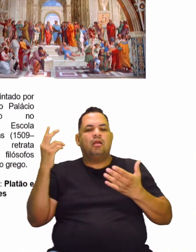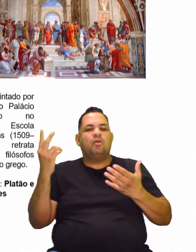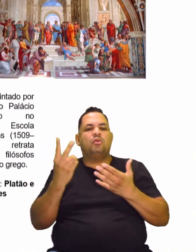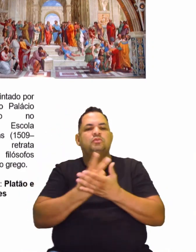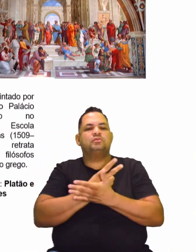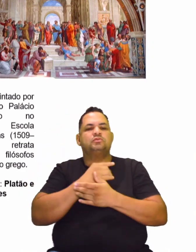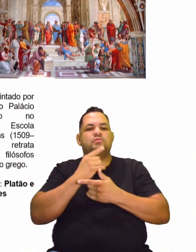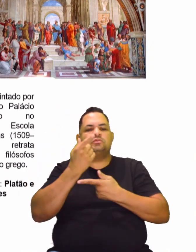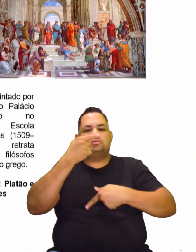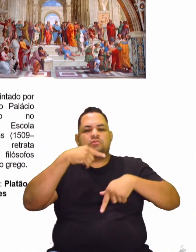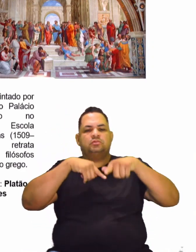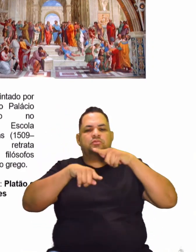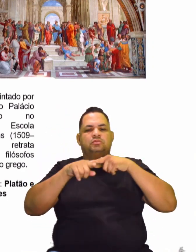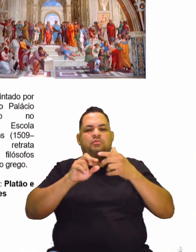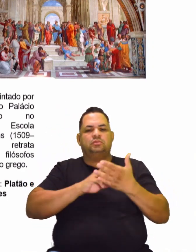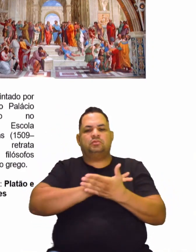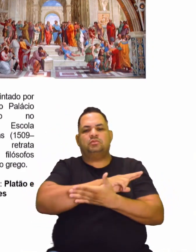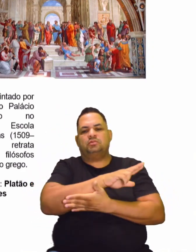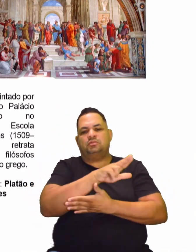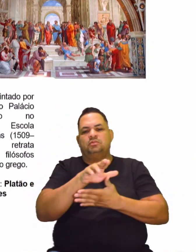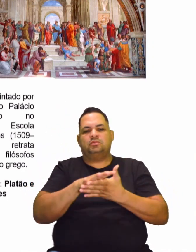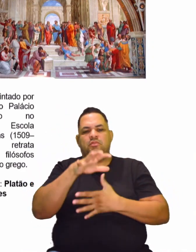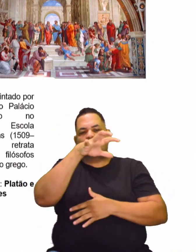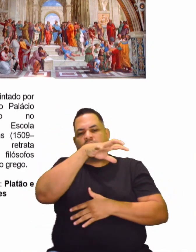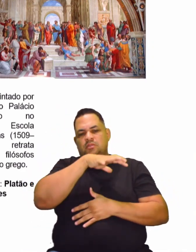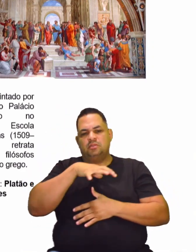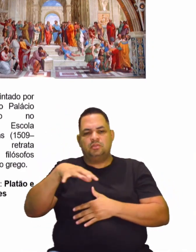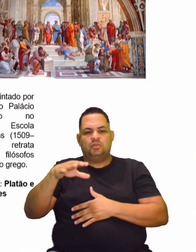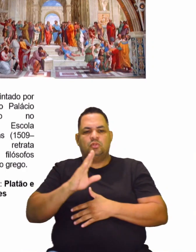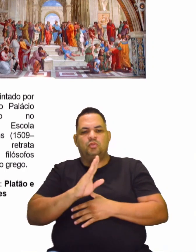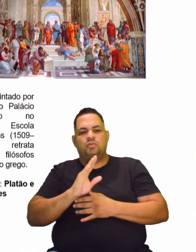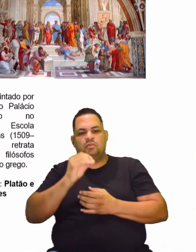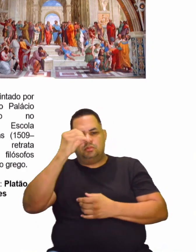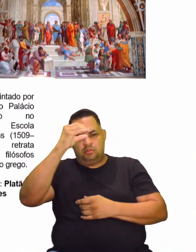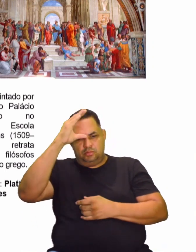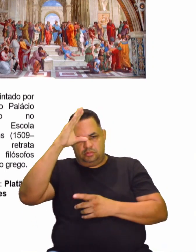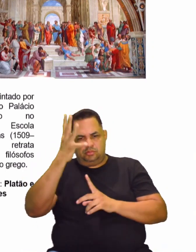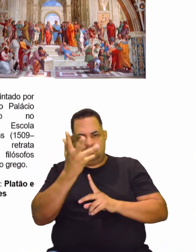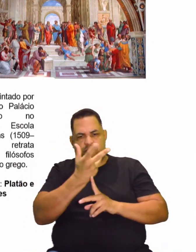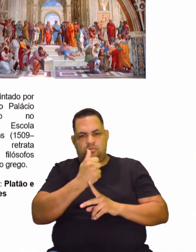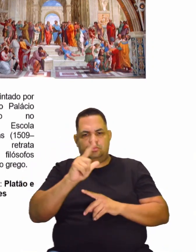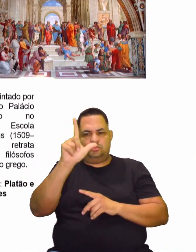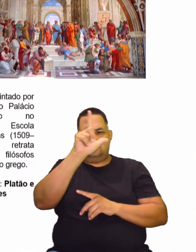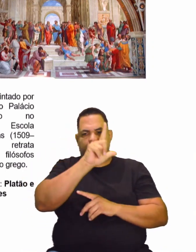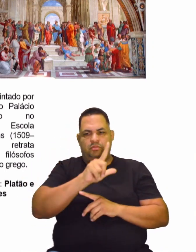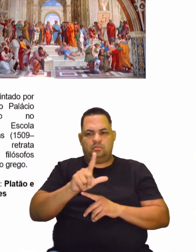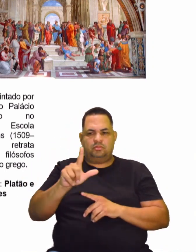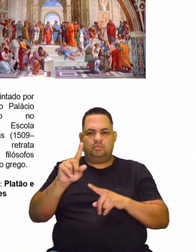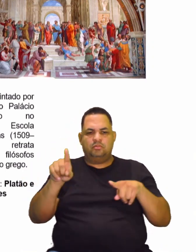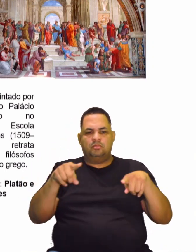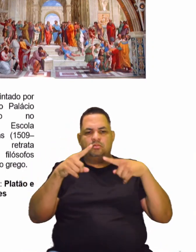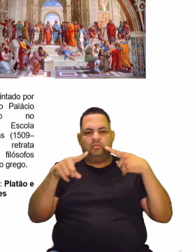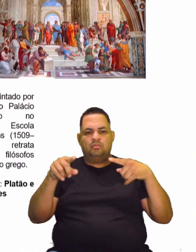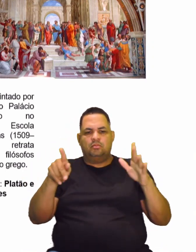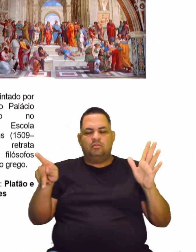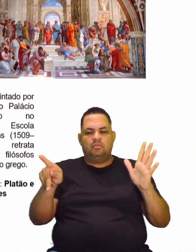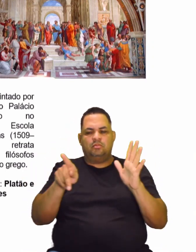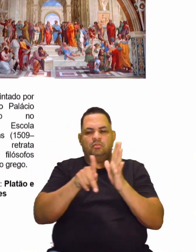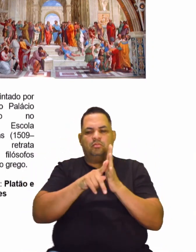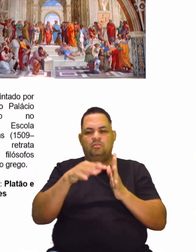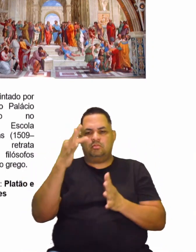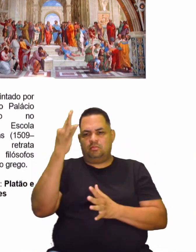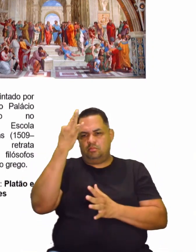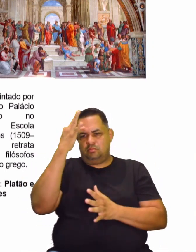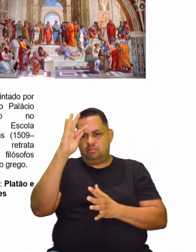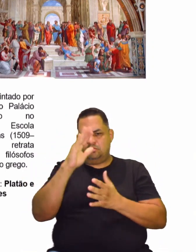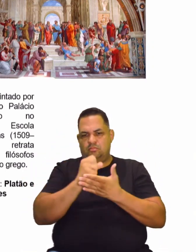progresso das diversas áreas do conhecimento, como as artes, a literatura, a música e a própria filosofia, que é